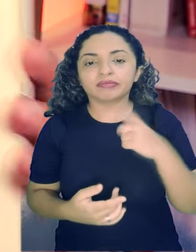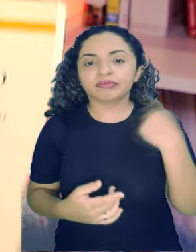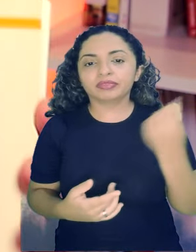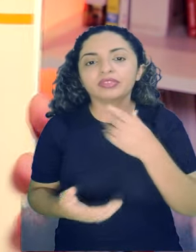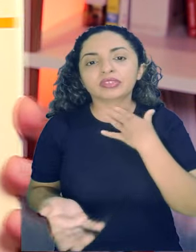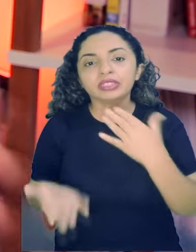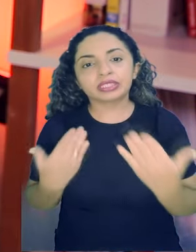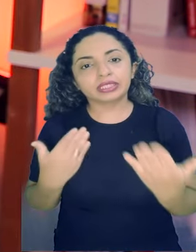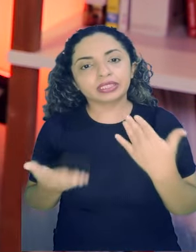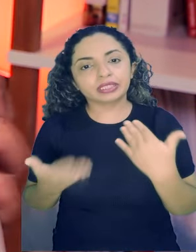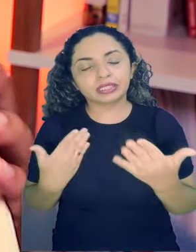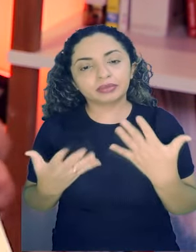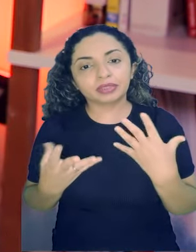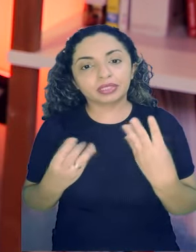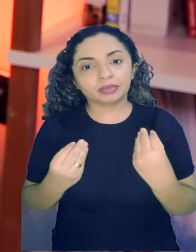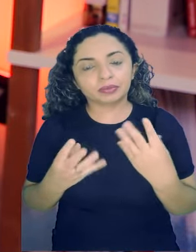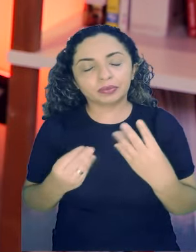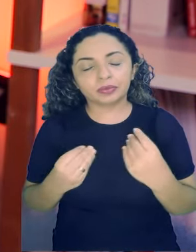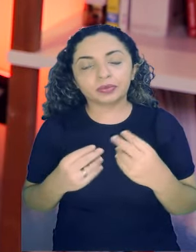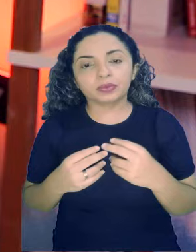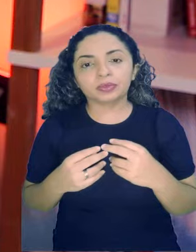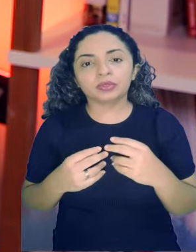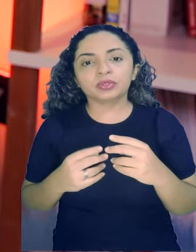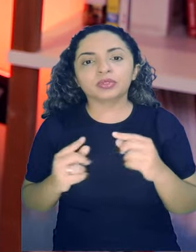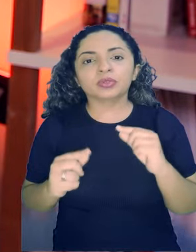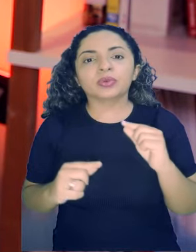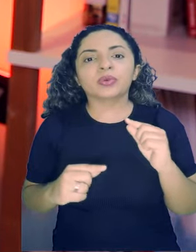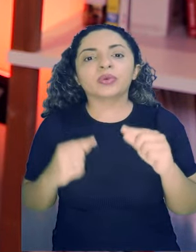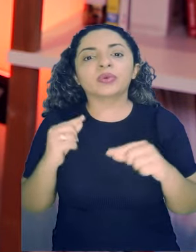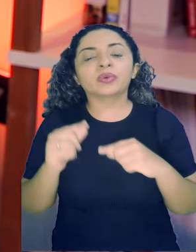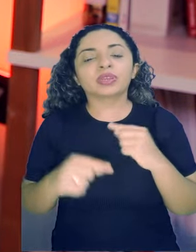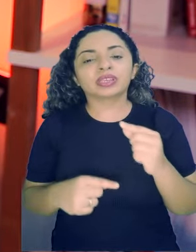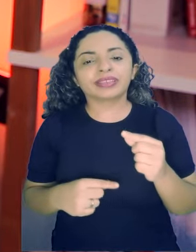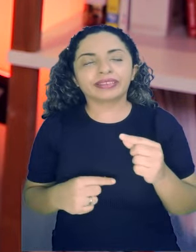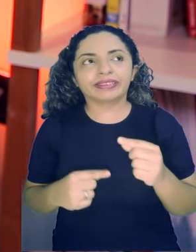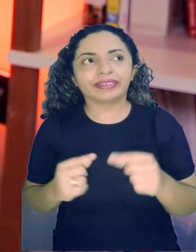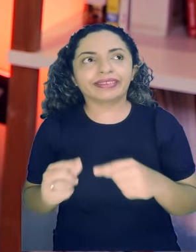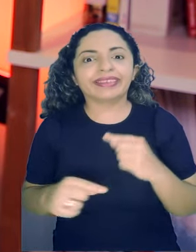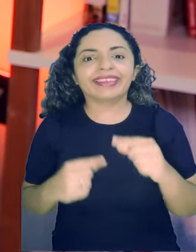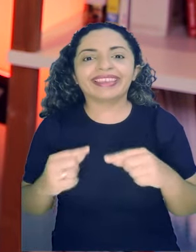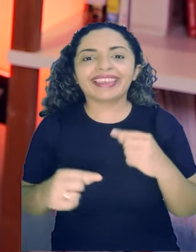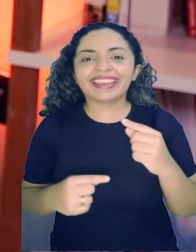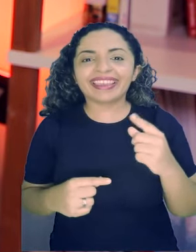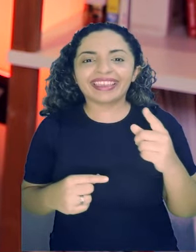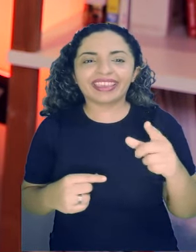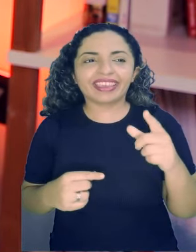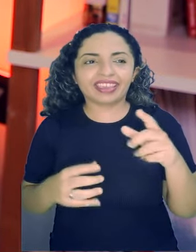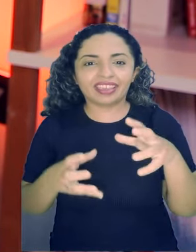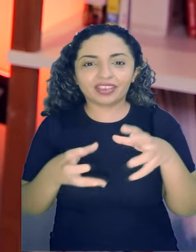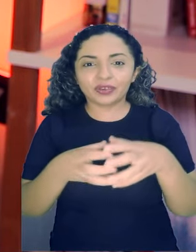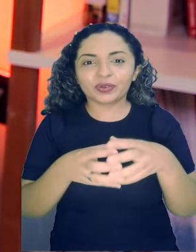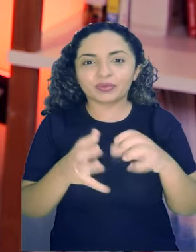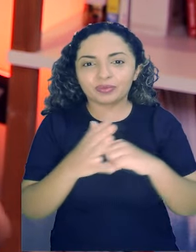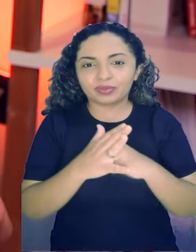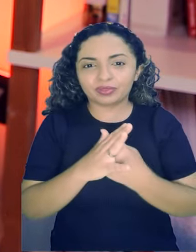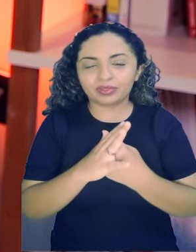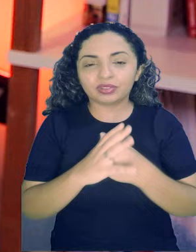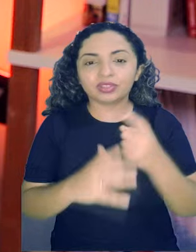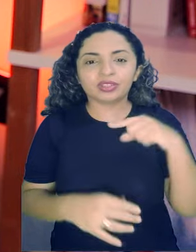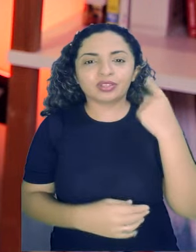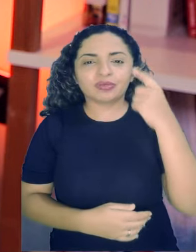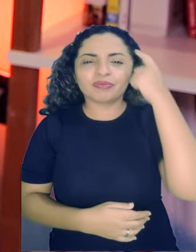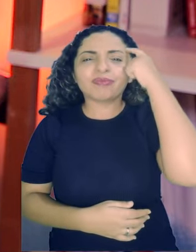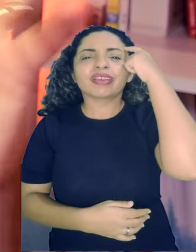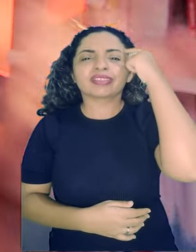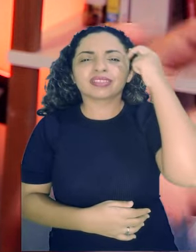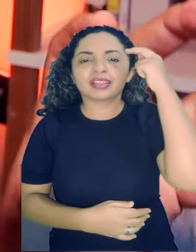pode debater muito sobre essa relação do que são os campos de concentração, que a gente acompanhou, viu muito nos livros